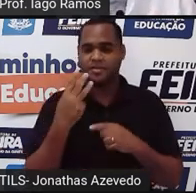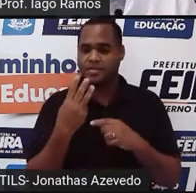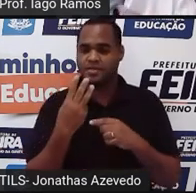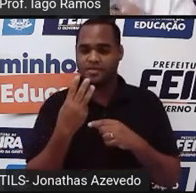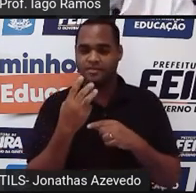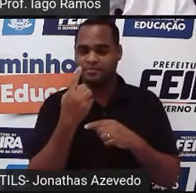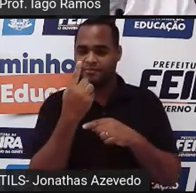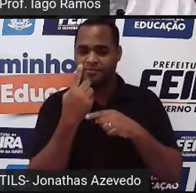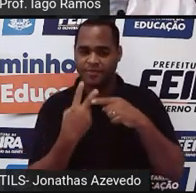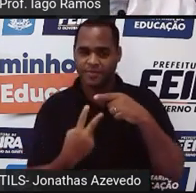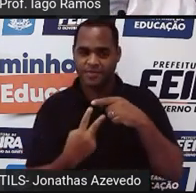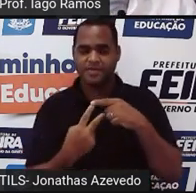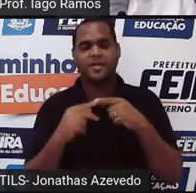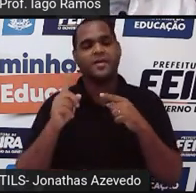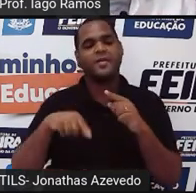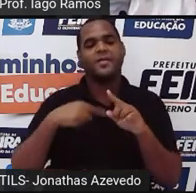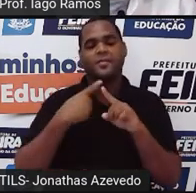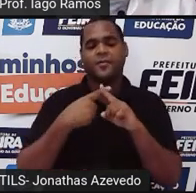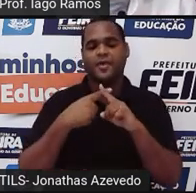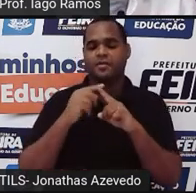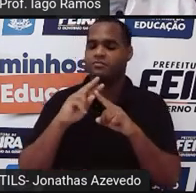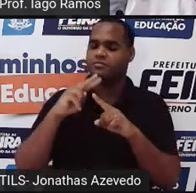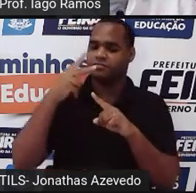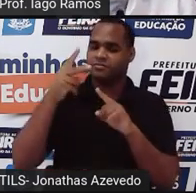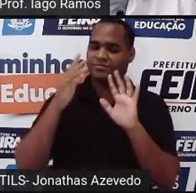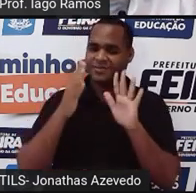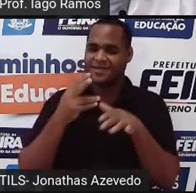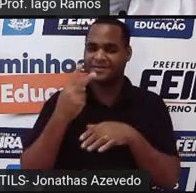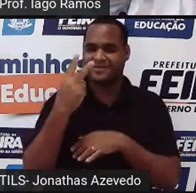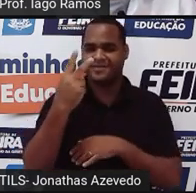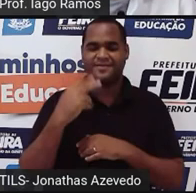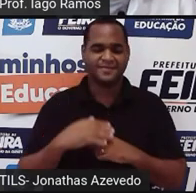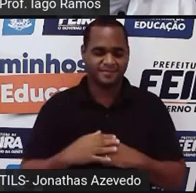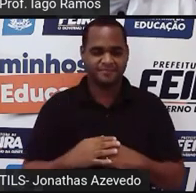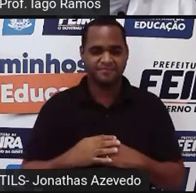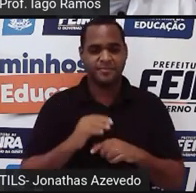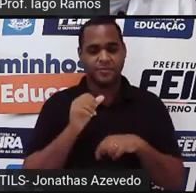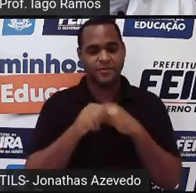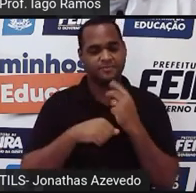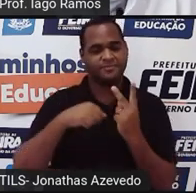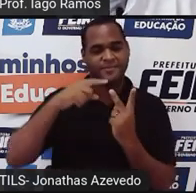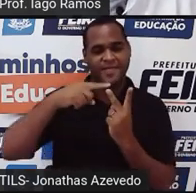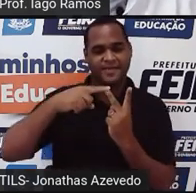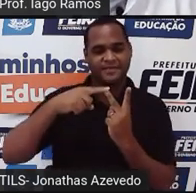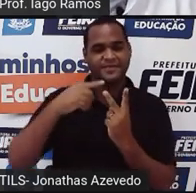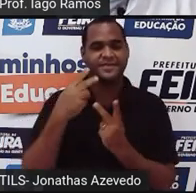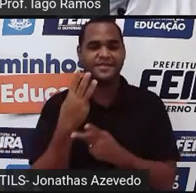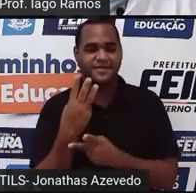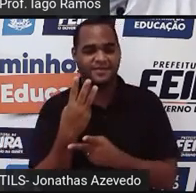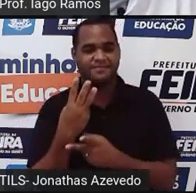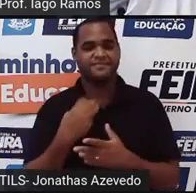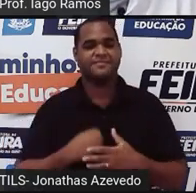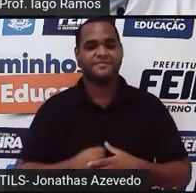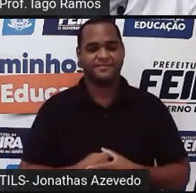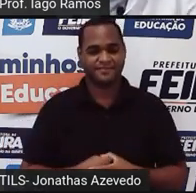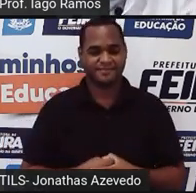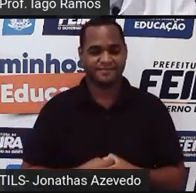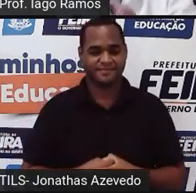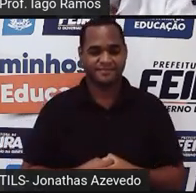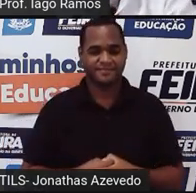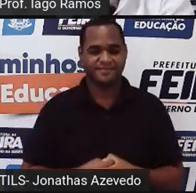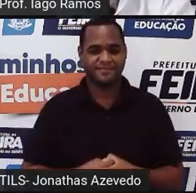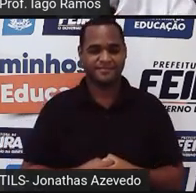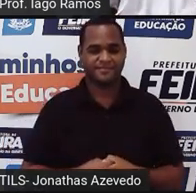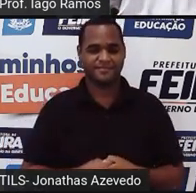elevado ao meio porque ele tava elevado ao quadrado elevado a 2 e do outro lado a gente ficou com 3 raiz de 3 tá bom